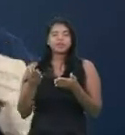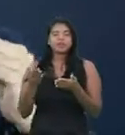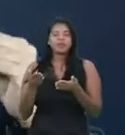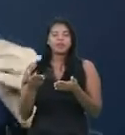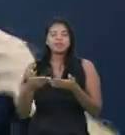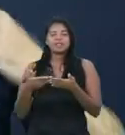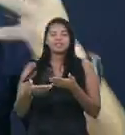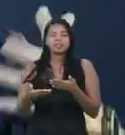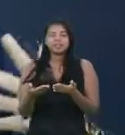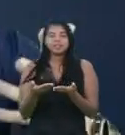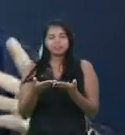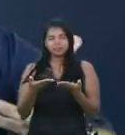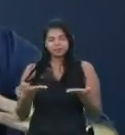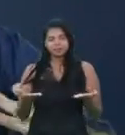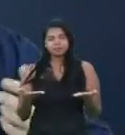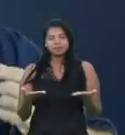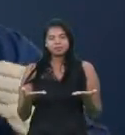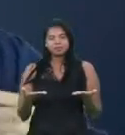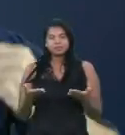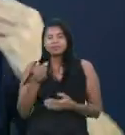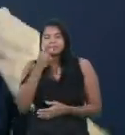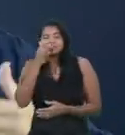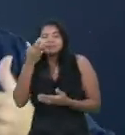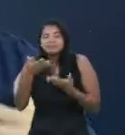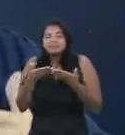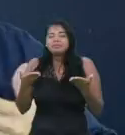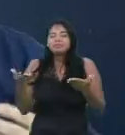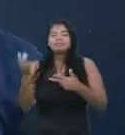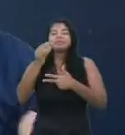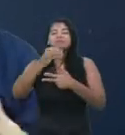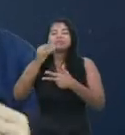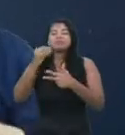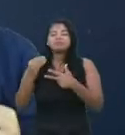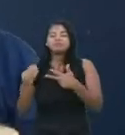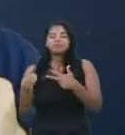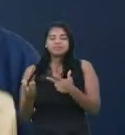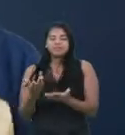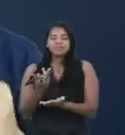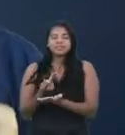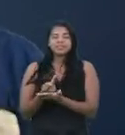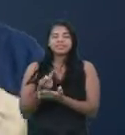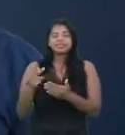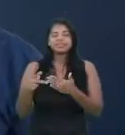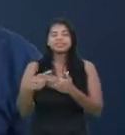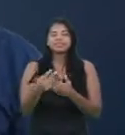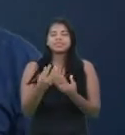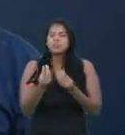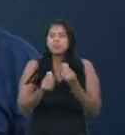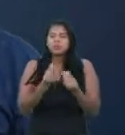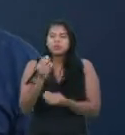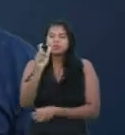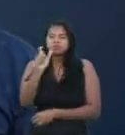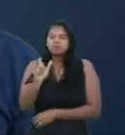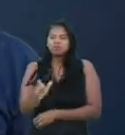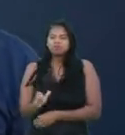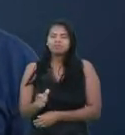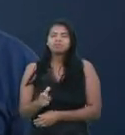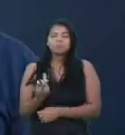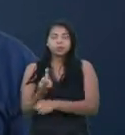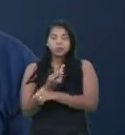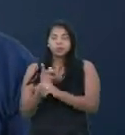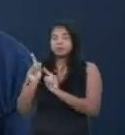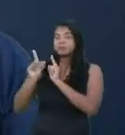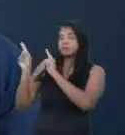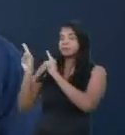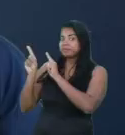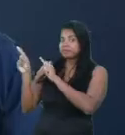sente o cheirinho, sente o cheiro, o Enem já está chegando e eu quero saber como você está. Vai lá no meu Instagram,